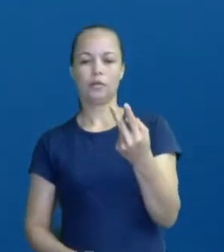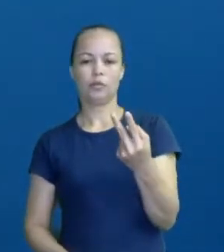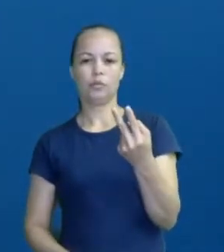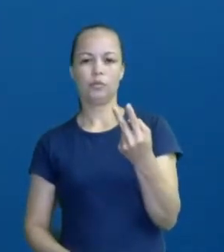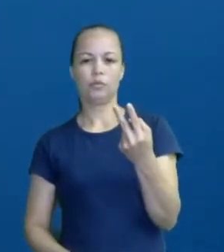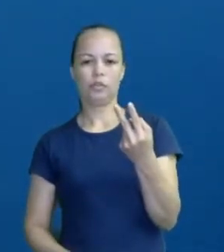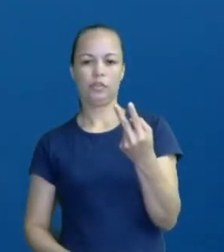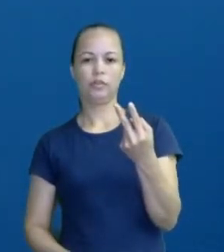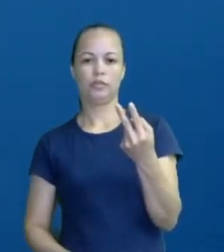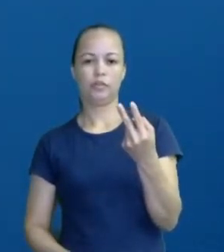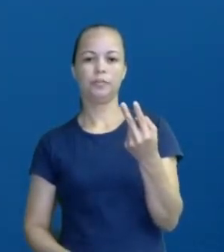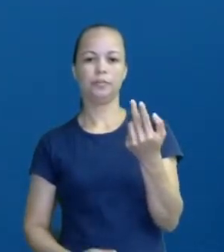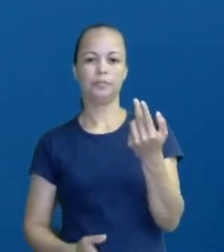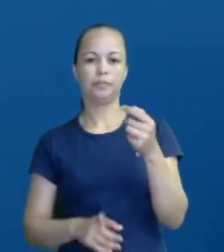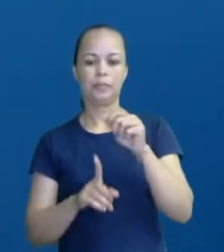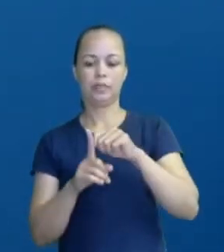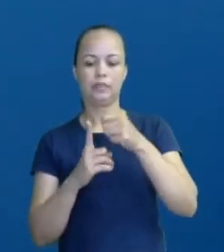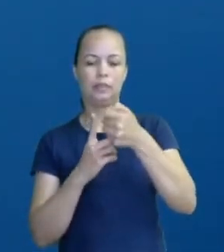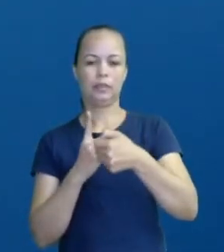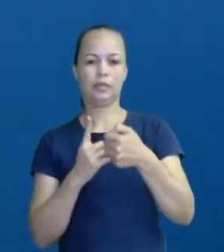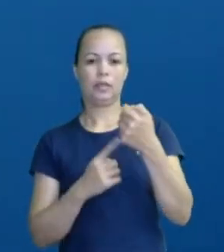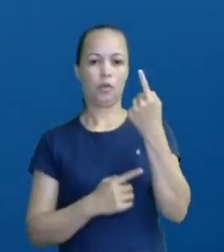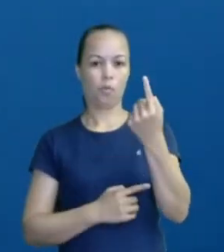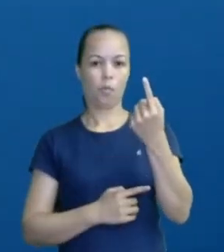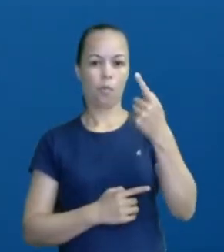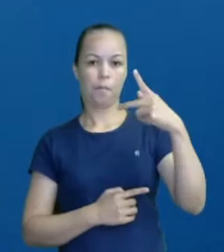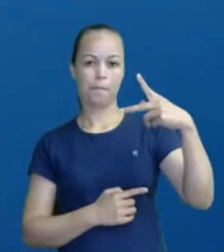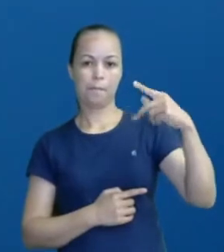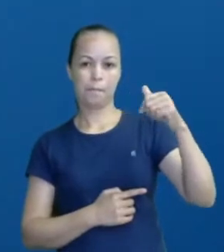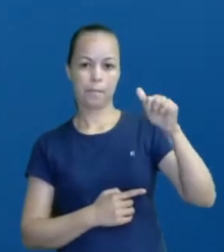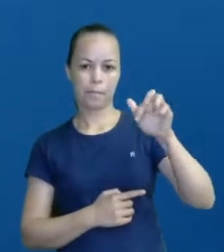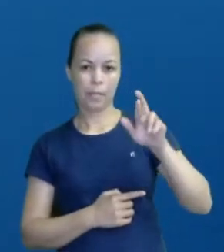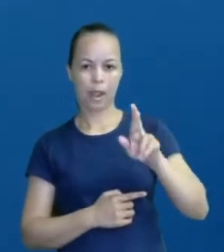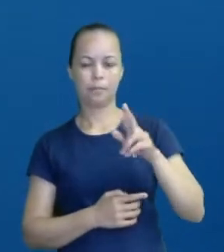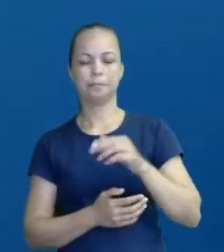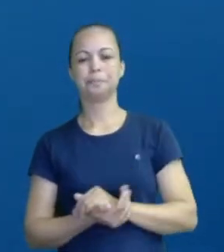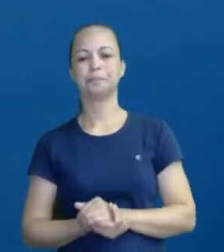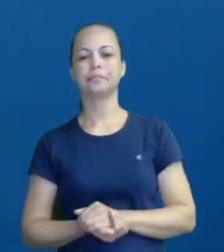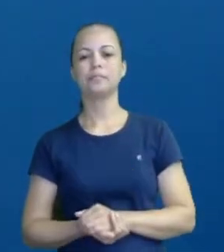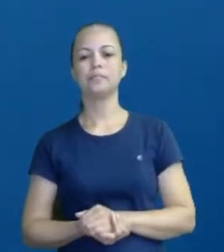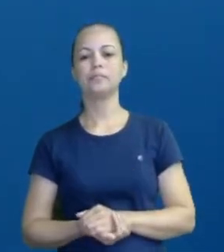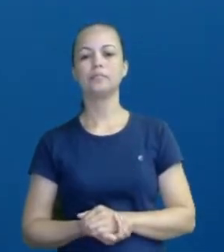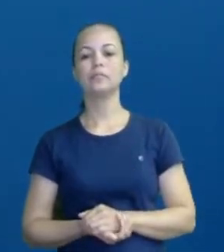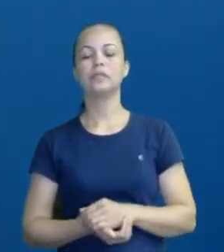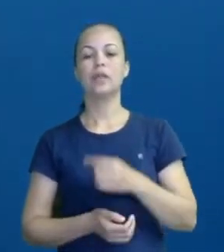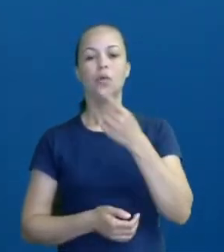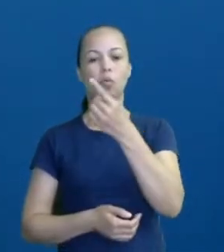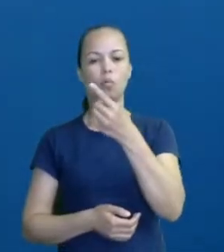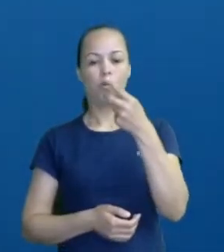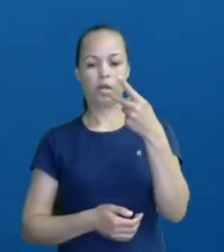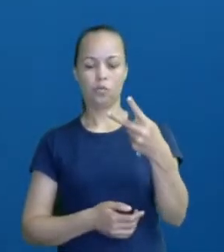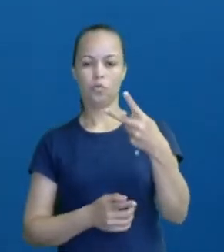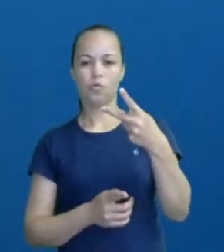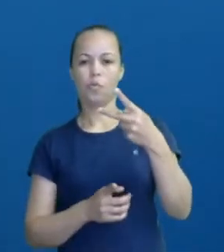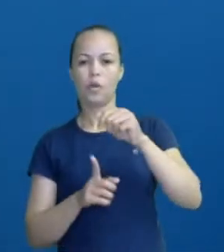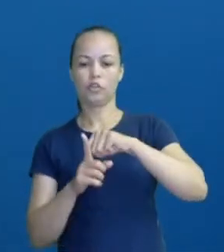2 bananas. Um par. 1, 2